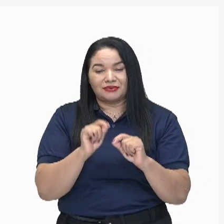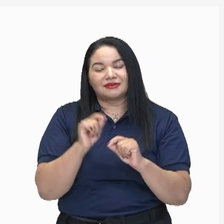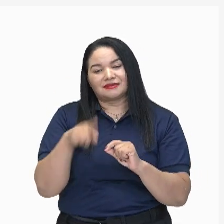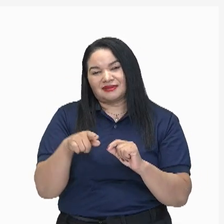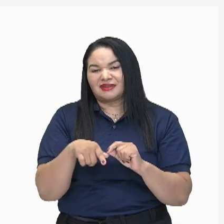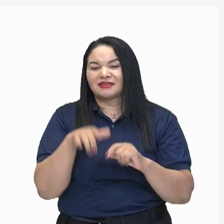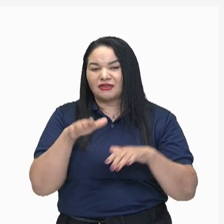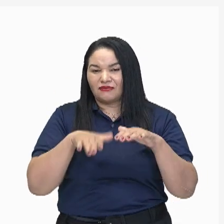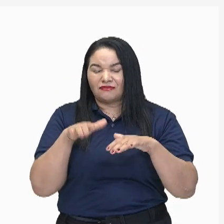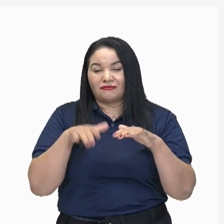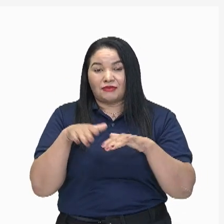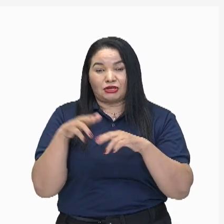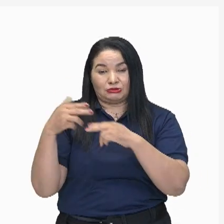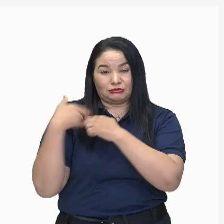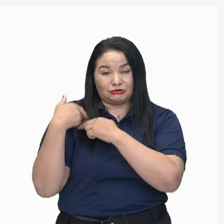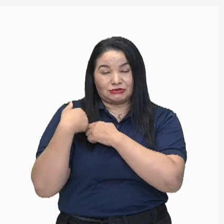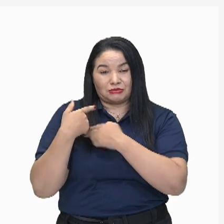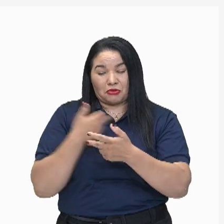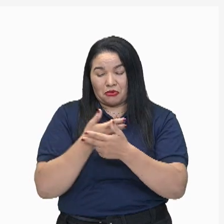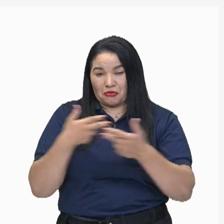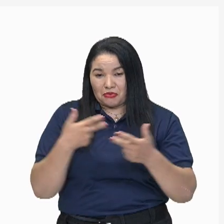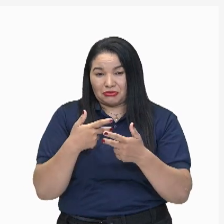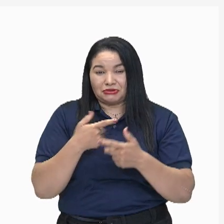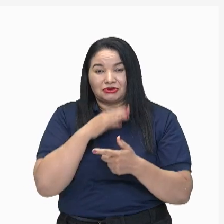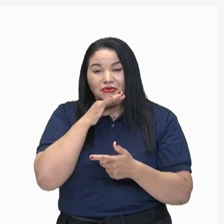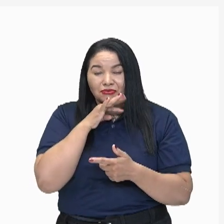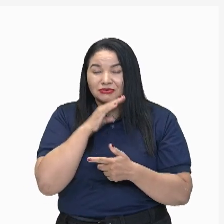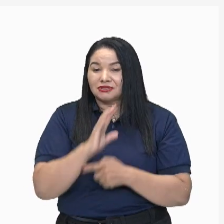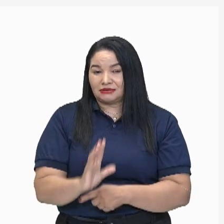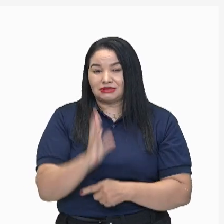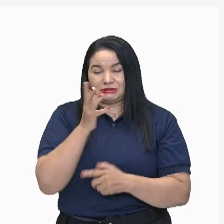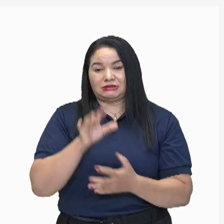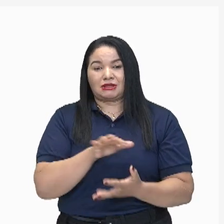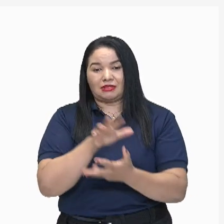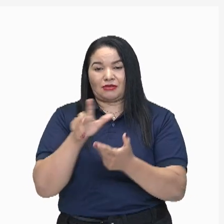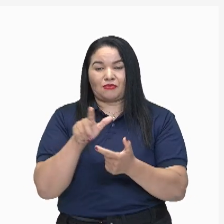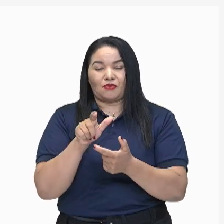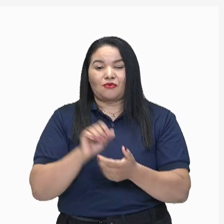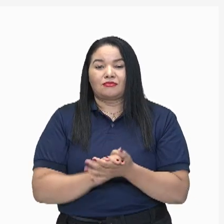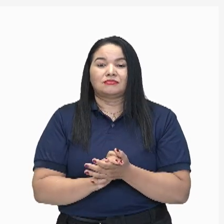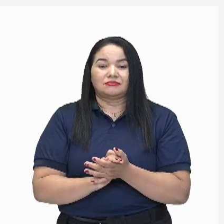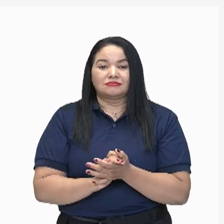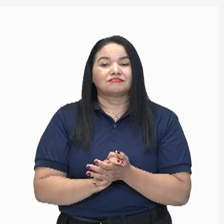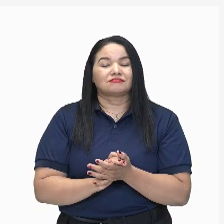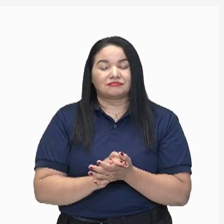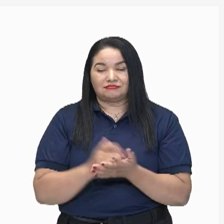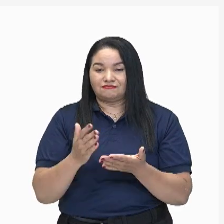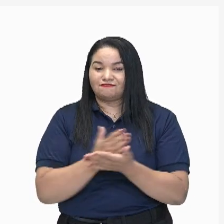foi responsável por muitas coisas de ruim que aconteceram no mundo. As pessoas só não veem isso, né?